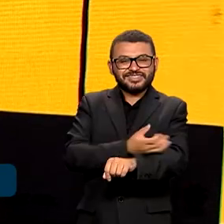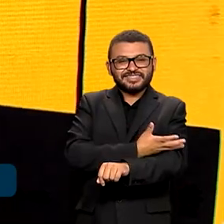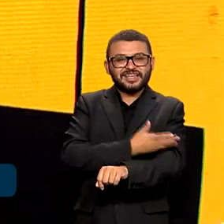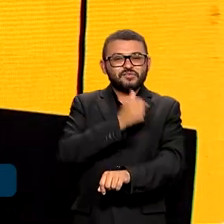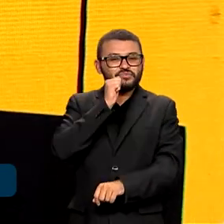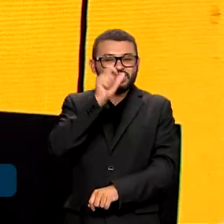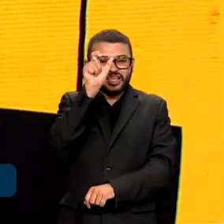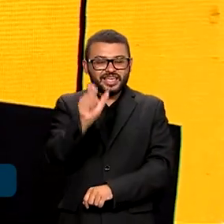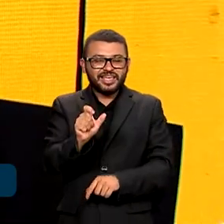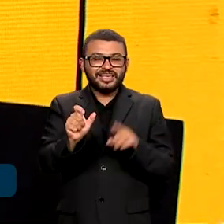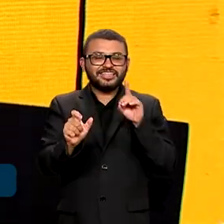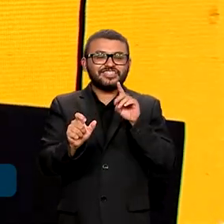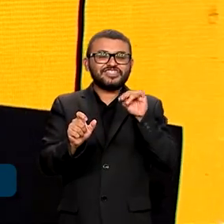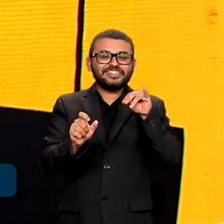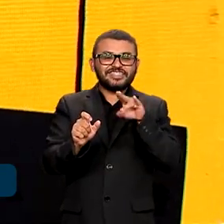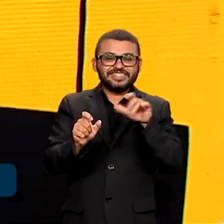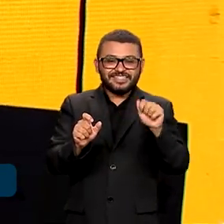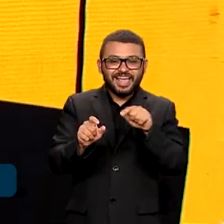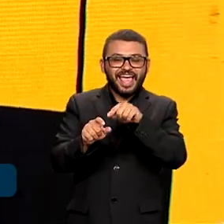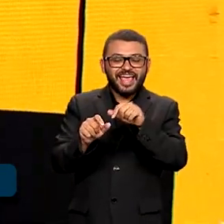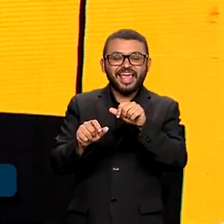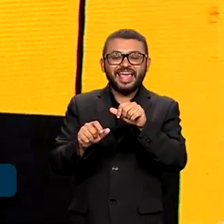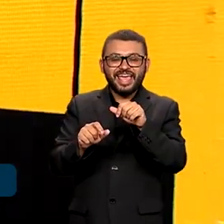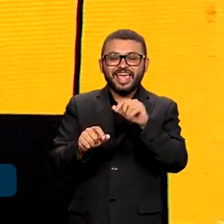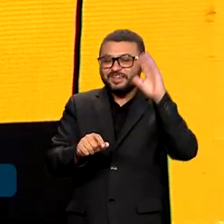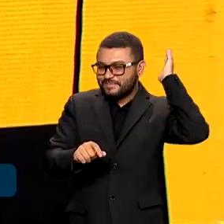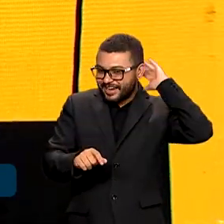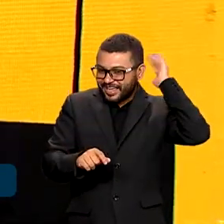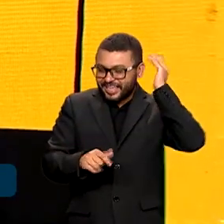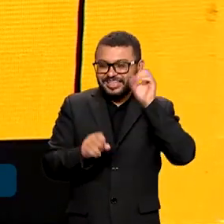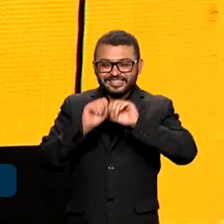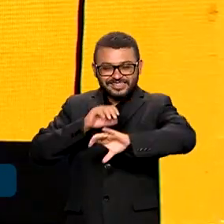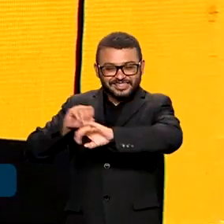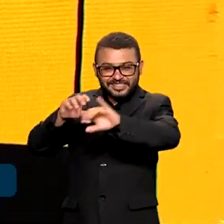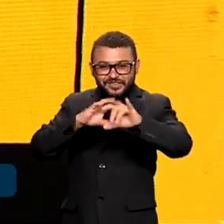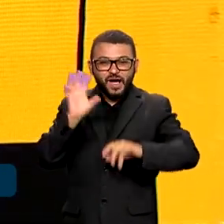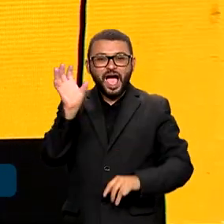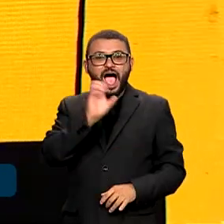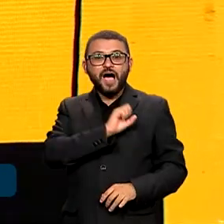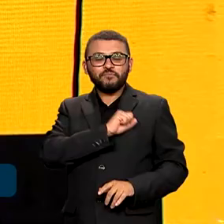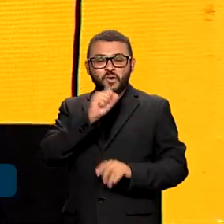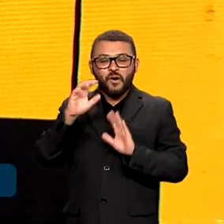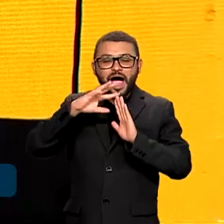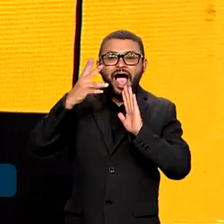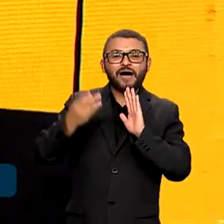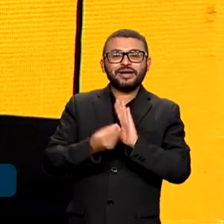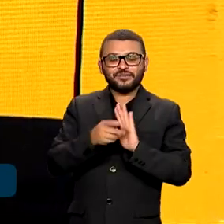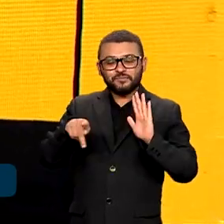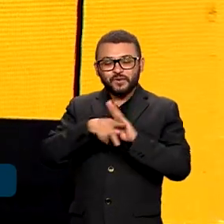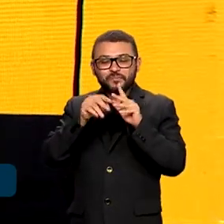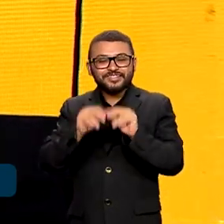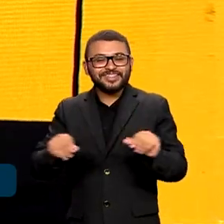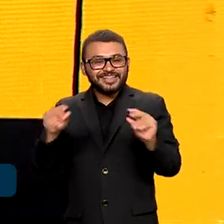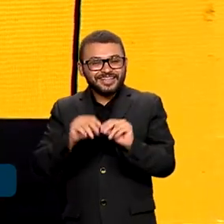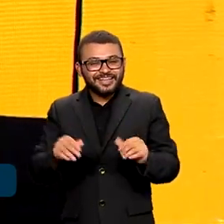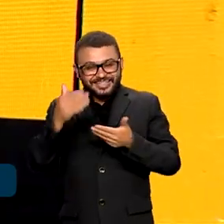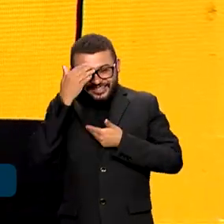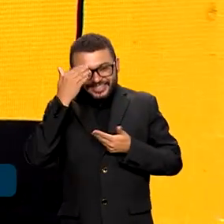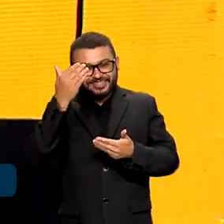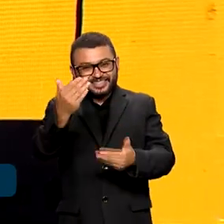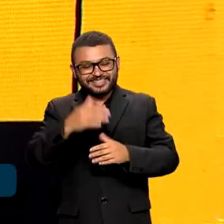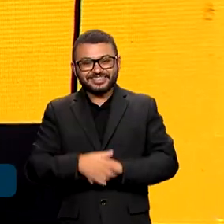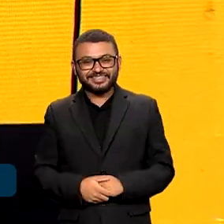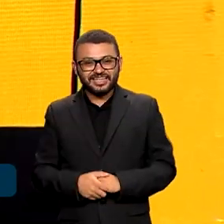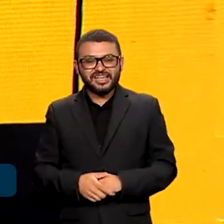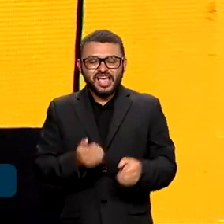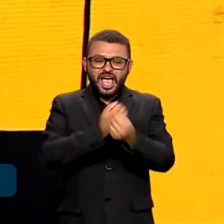essa cabocla paraense, deu uma aula aqui de amor pela Amazônia e pela sua terra. Quero abraçar todos